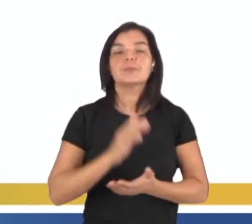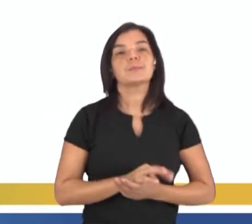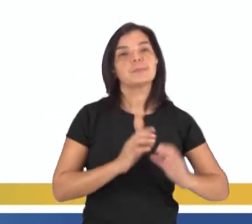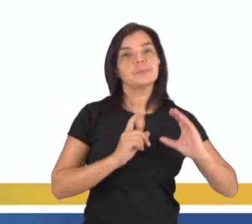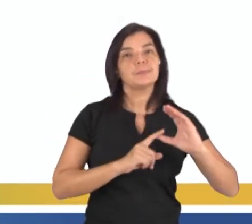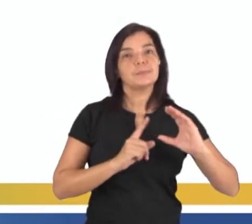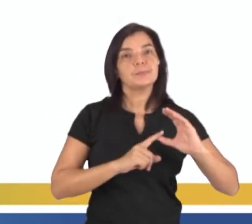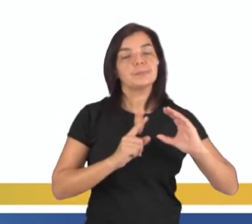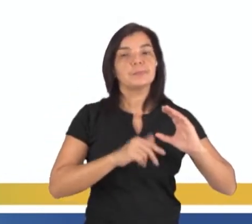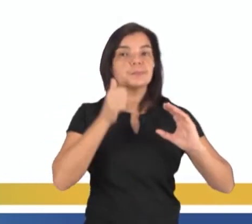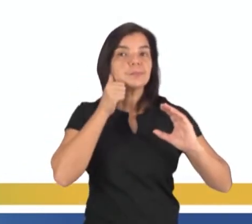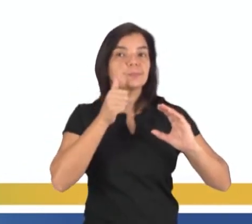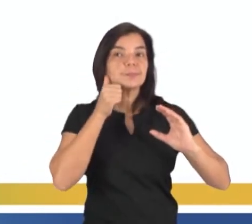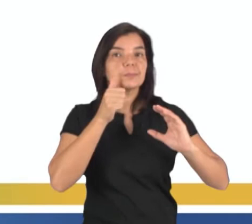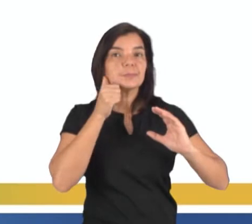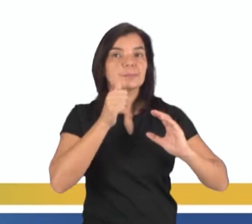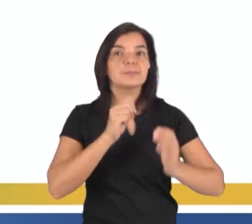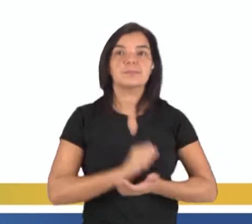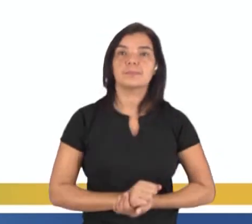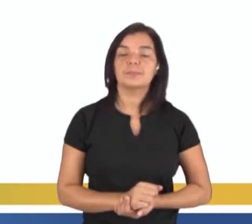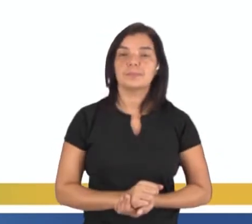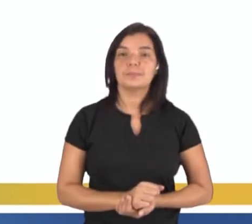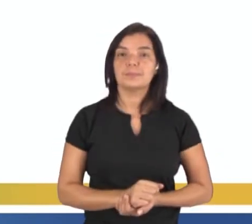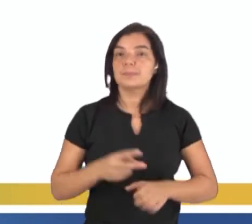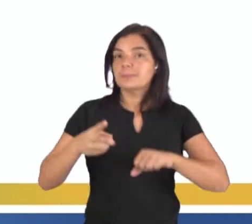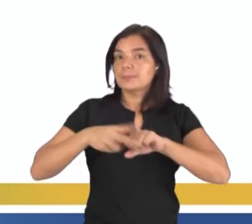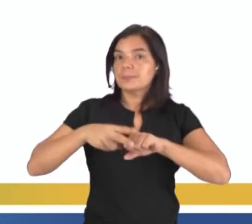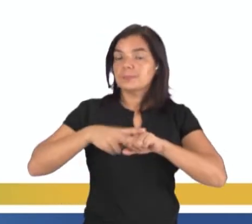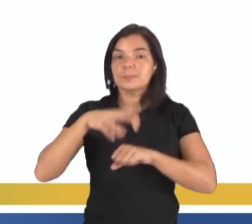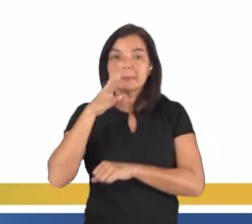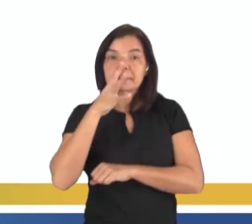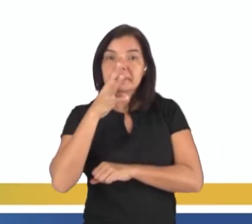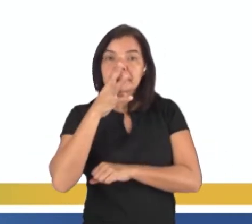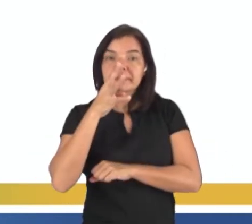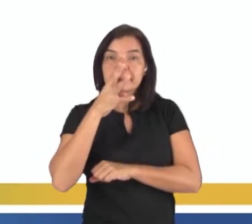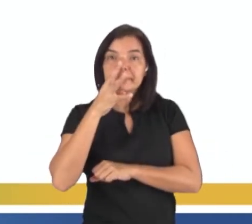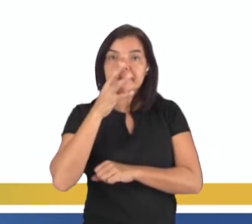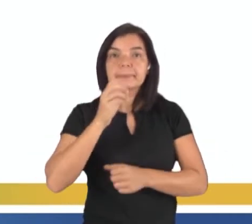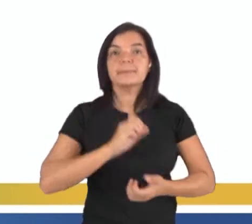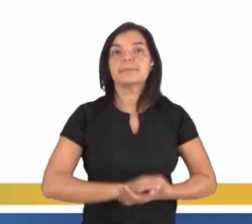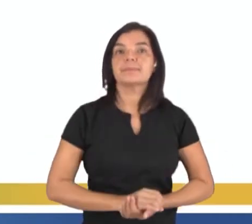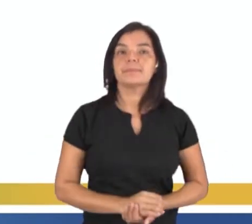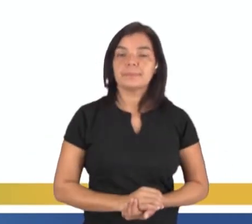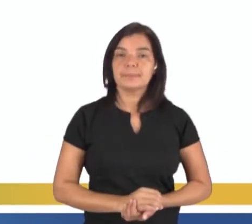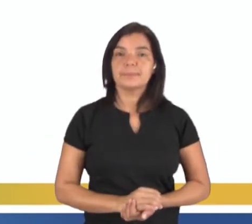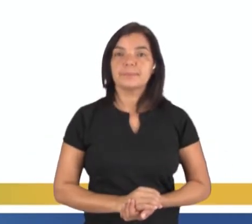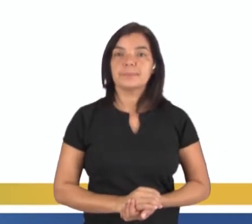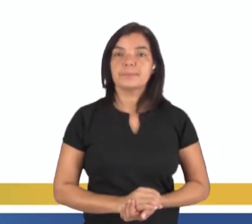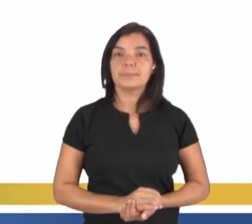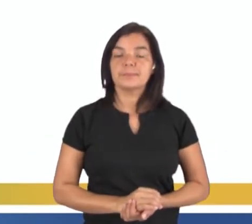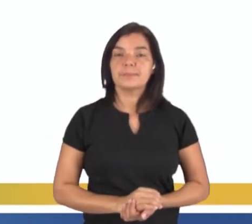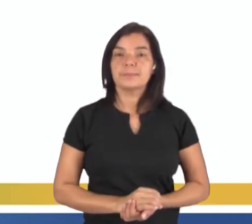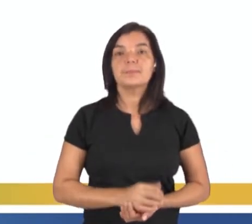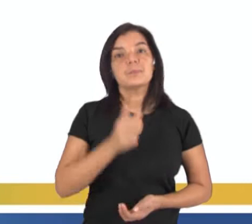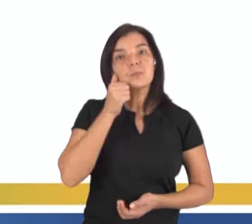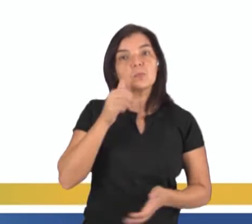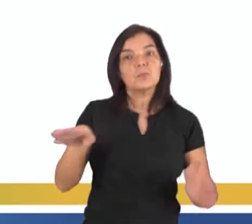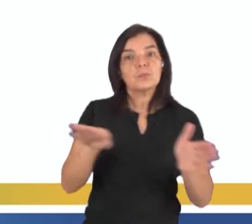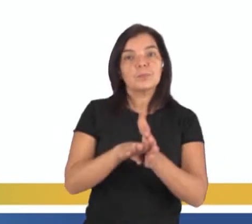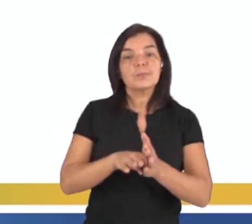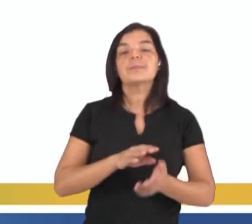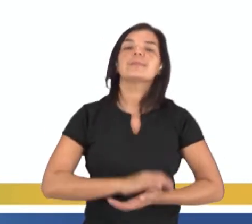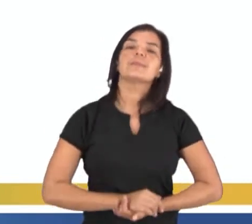letra C, she, watch TV, que é o nosso verbo assistir, when the woman arrived, quando a mulher